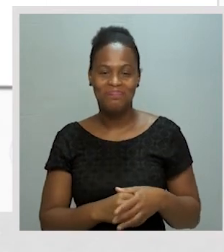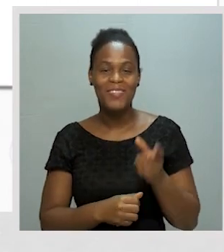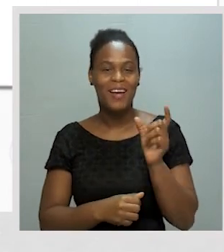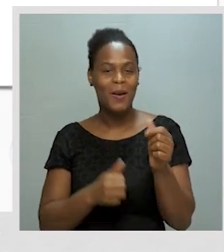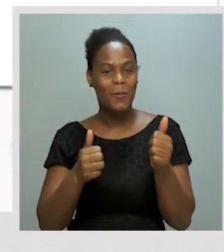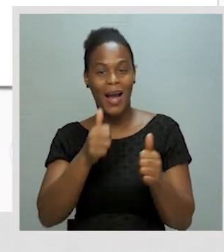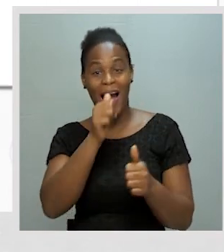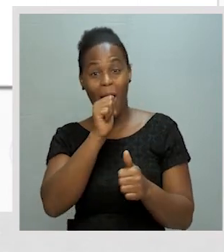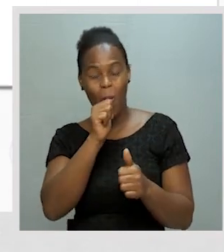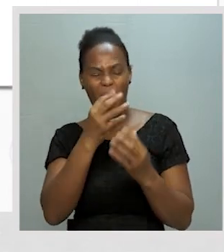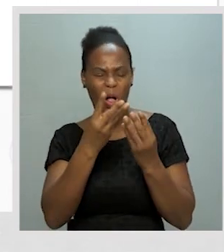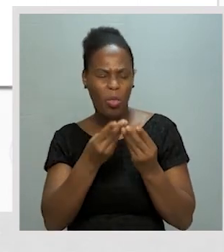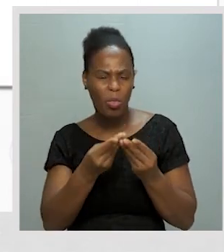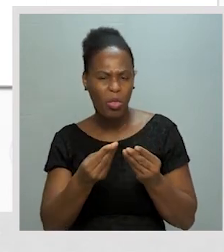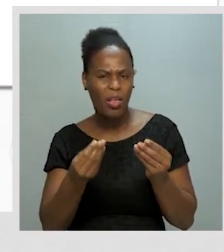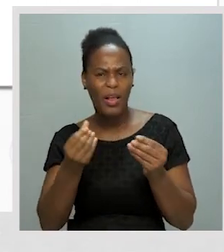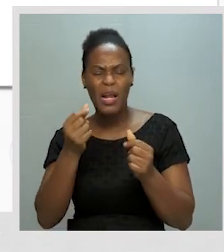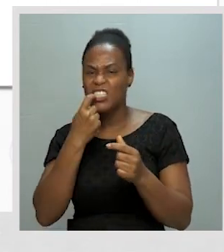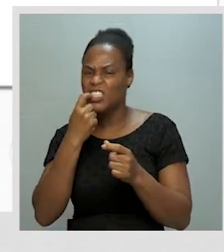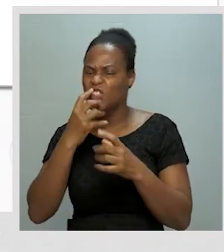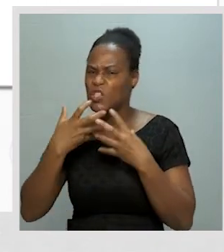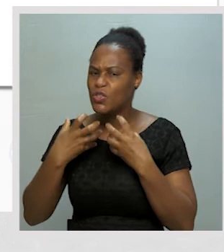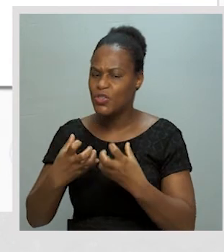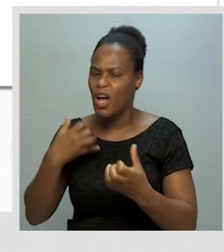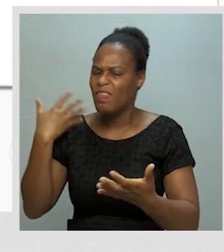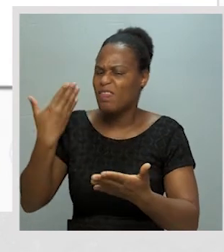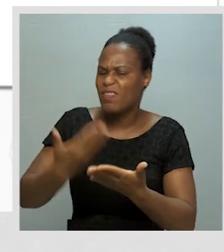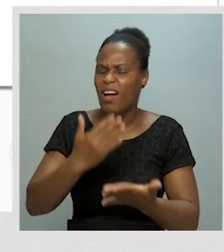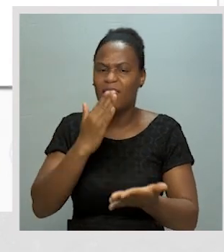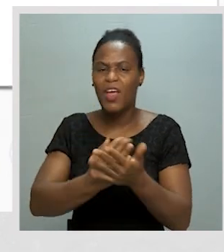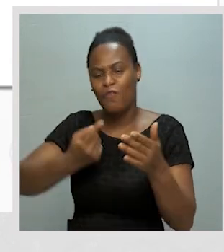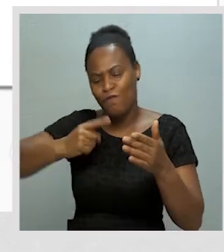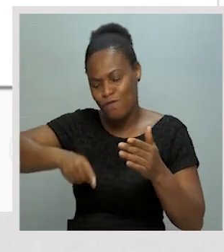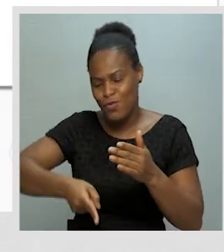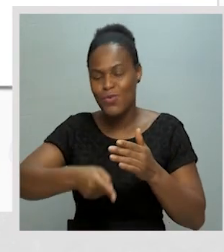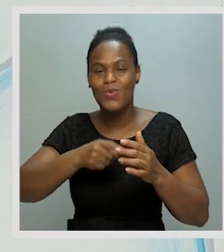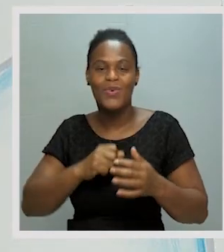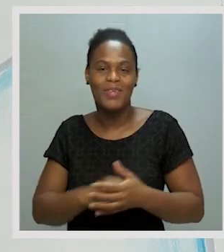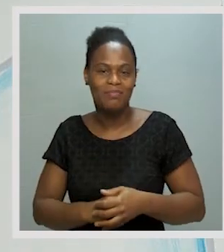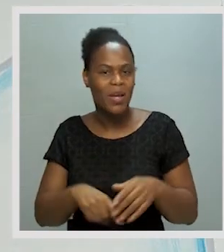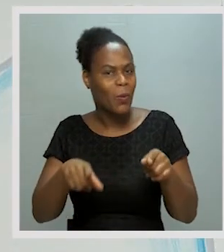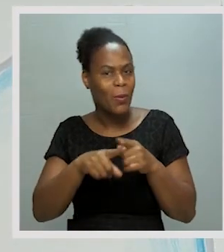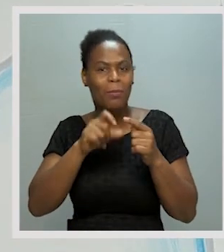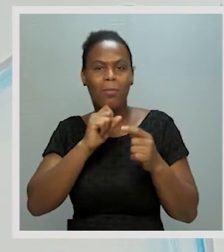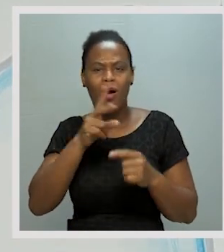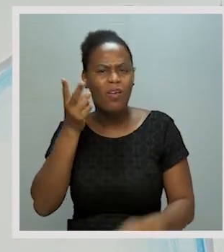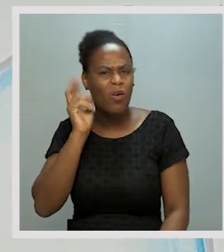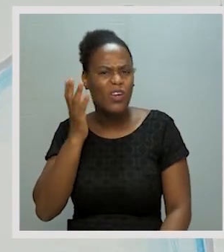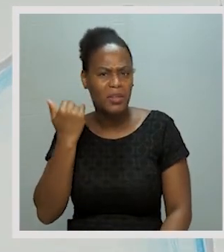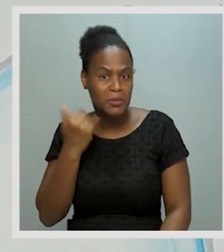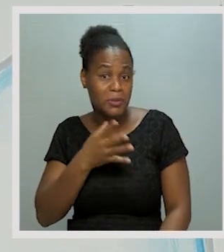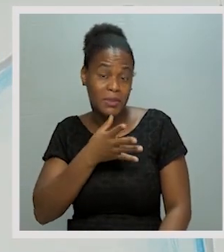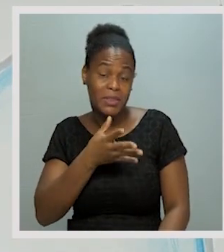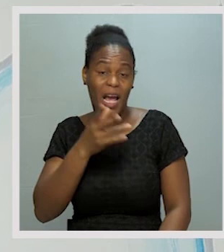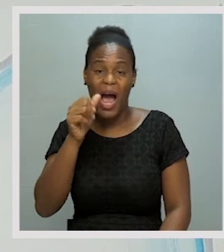Muito bem, água mole em pedra dura, tanto dá até que fura, não é? Vocês podem ter ouvido